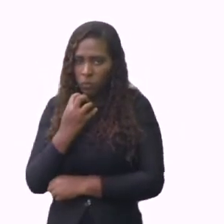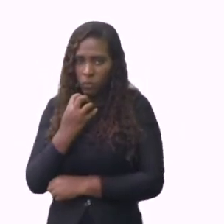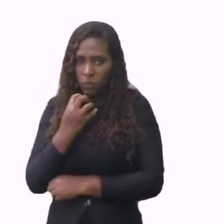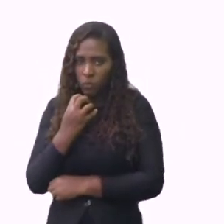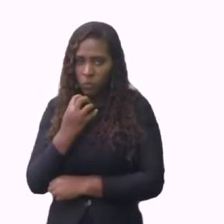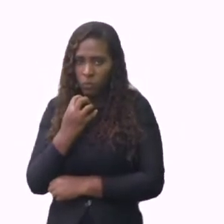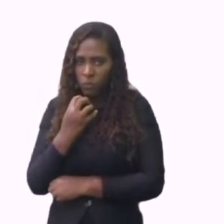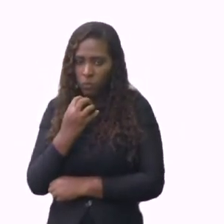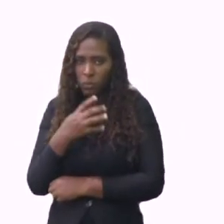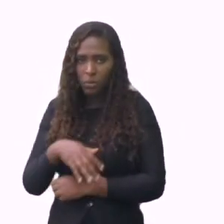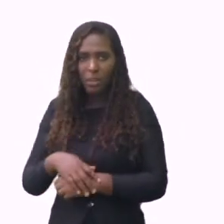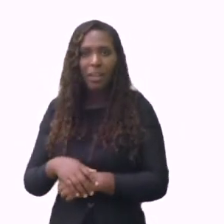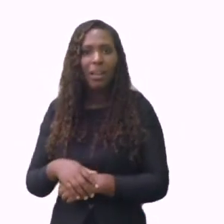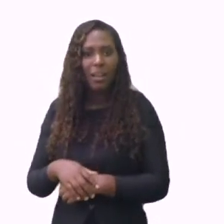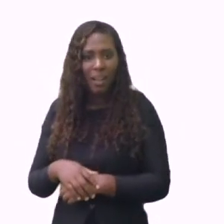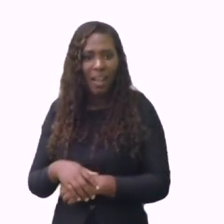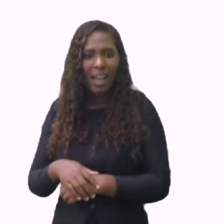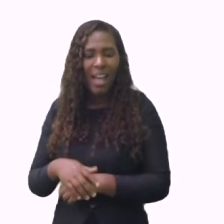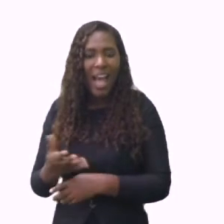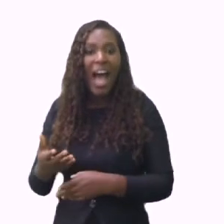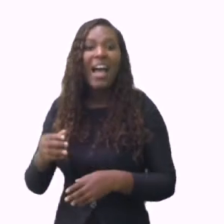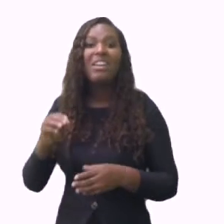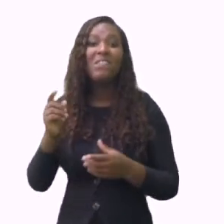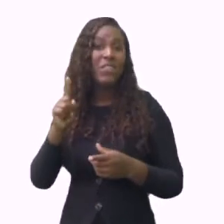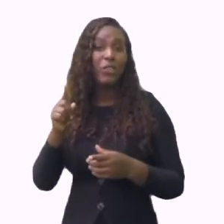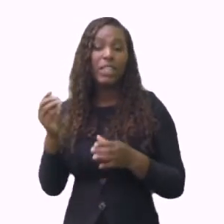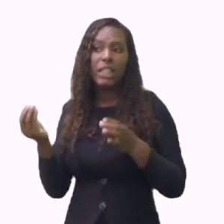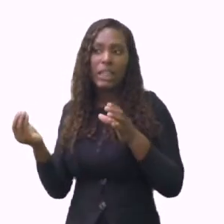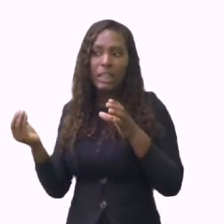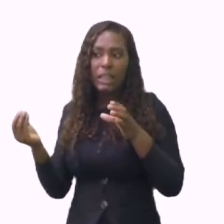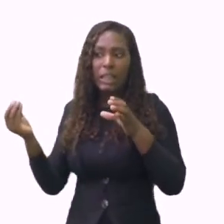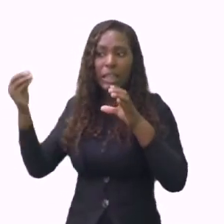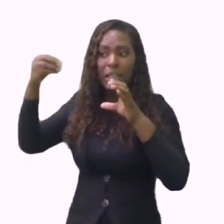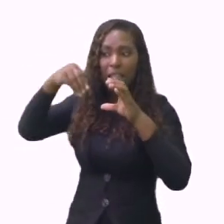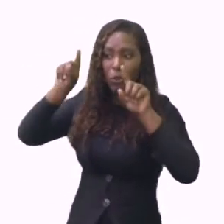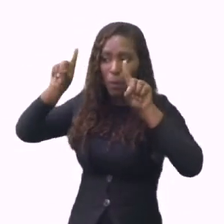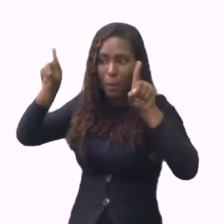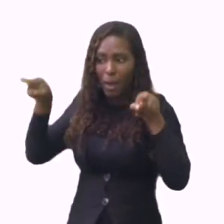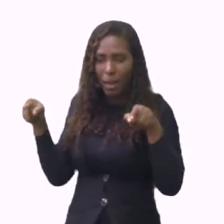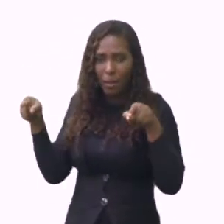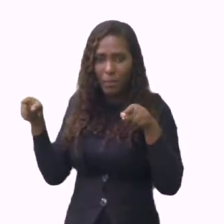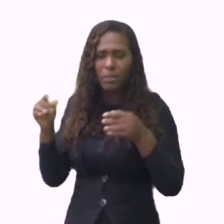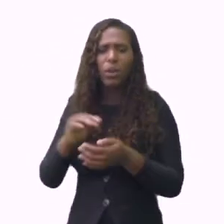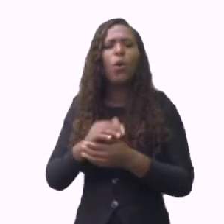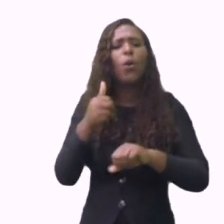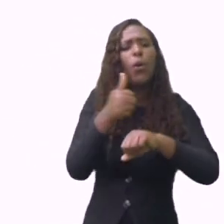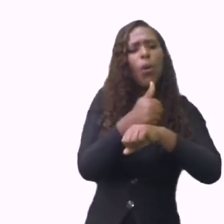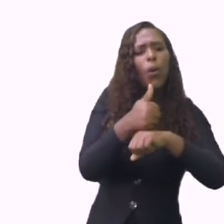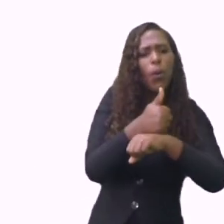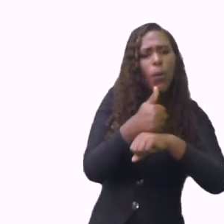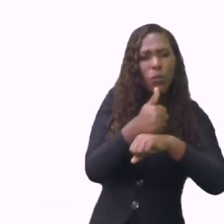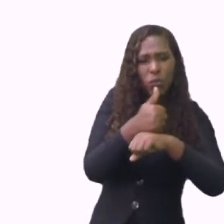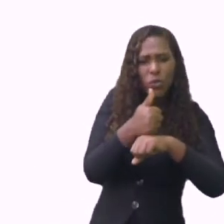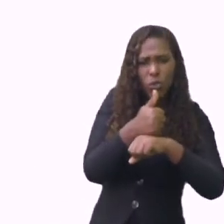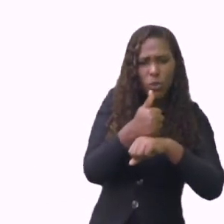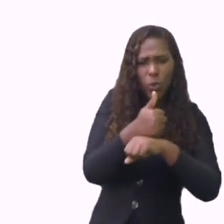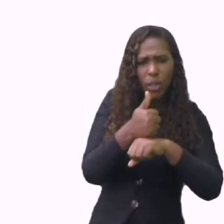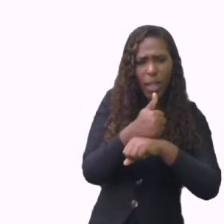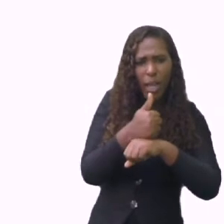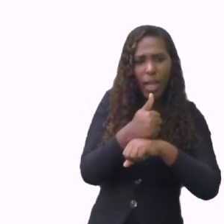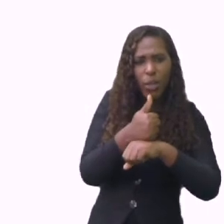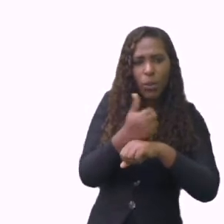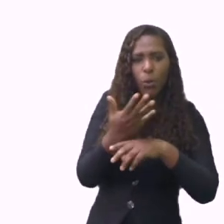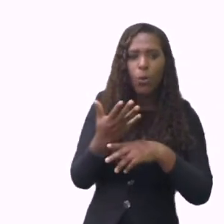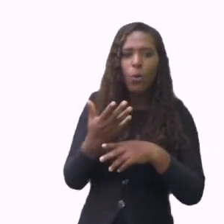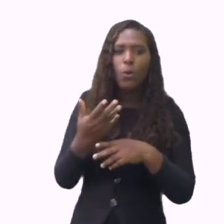uma outra ênfase, eu estou falando uma outra coisa. Subentendida, né? Eu digo assim, eu podia ler assim, ó,